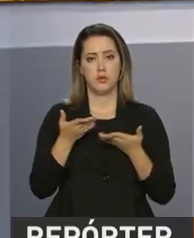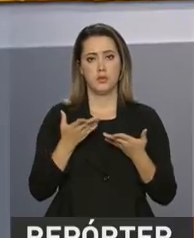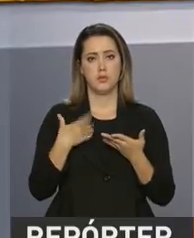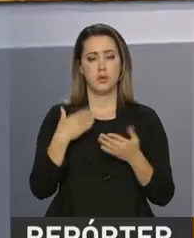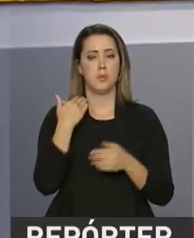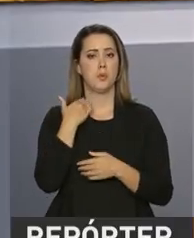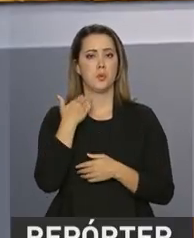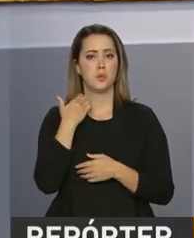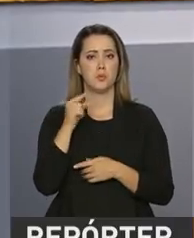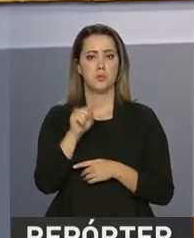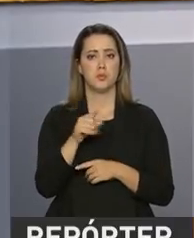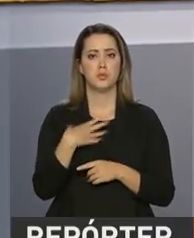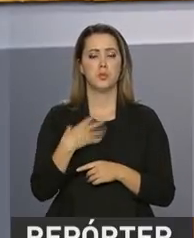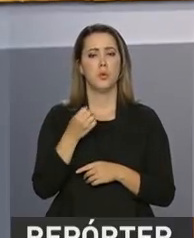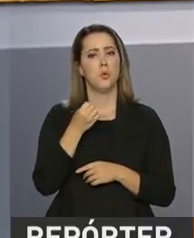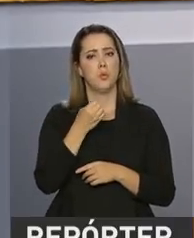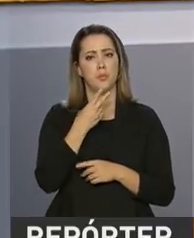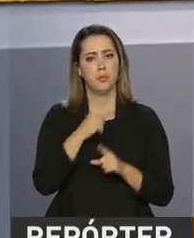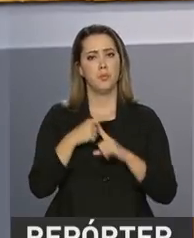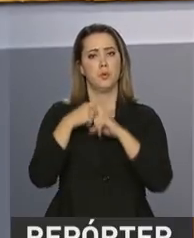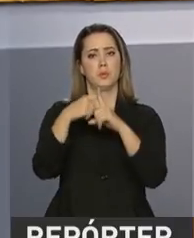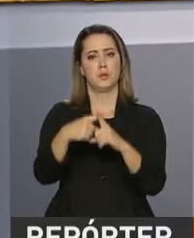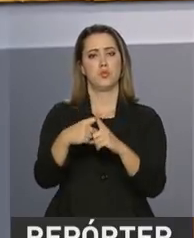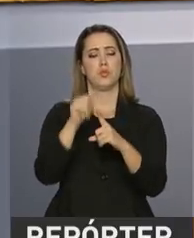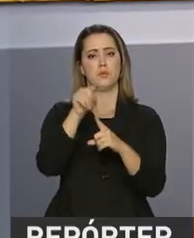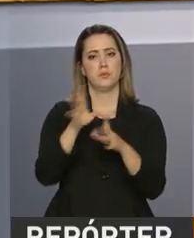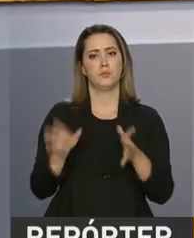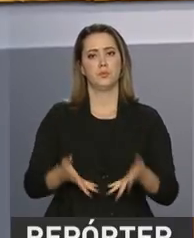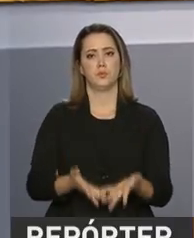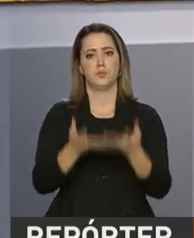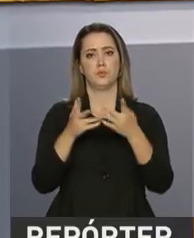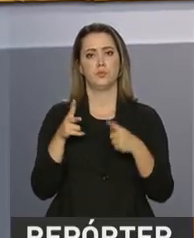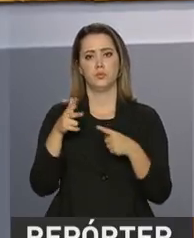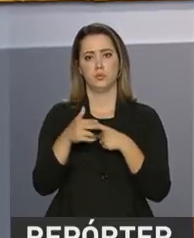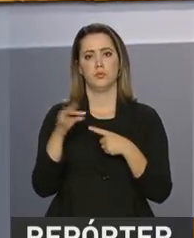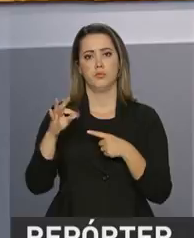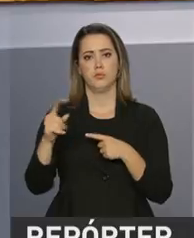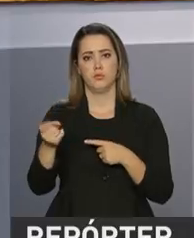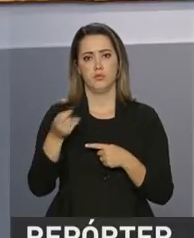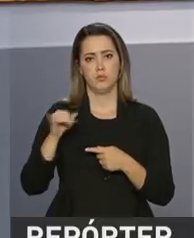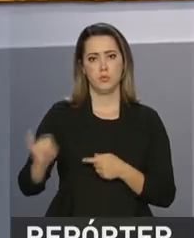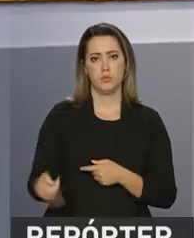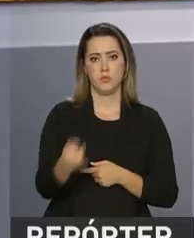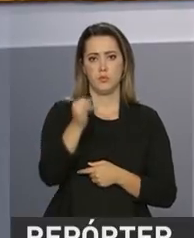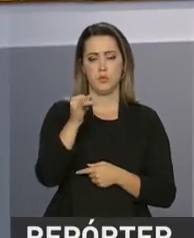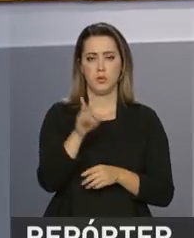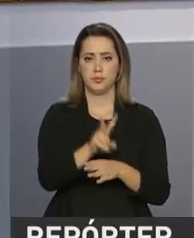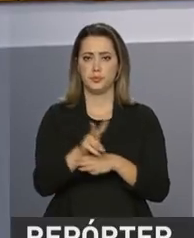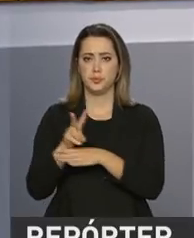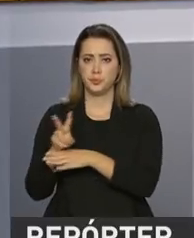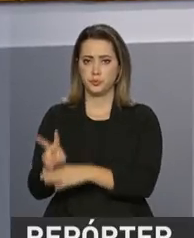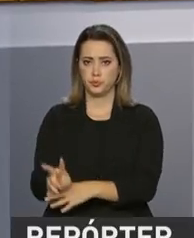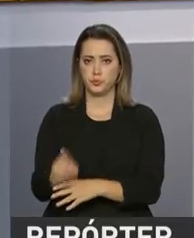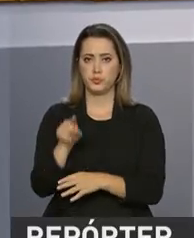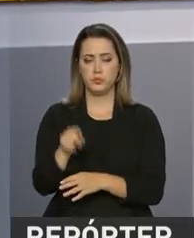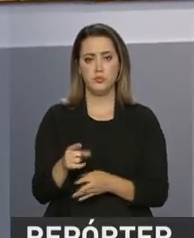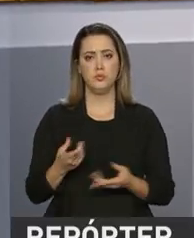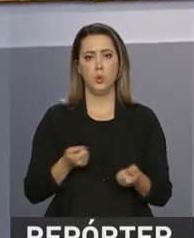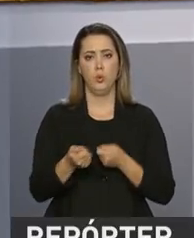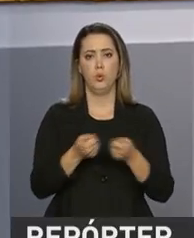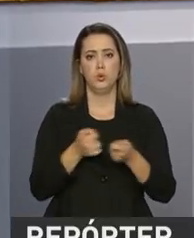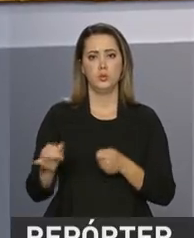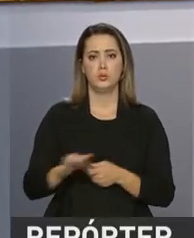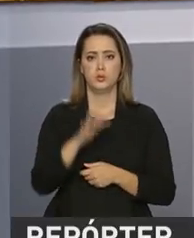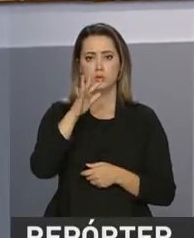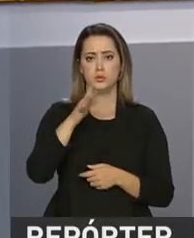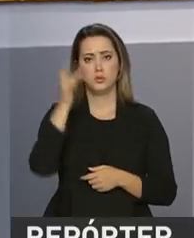bancos do país como uma medida positiva que deve incentivar o corte das taxas para linhas de crédito com o controle